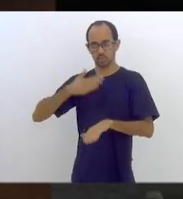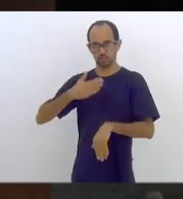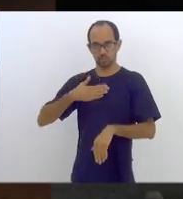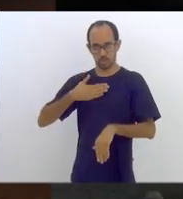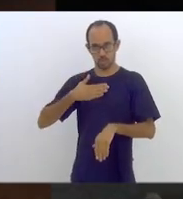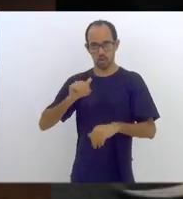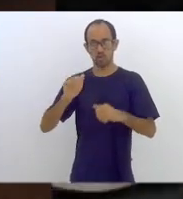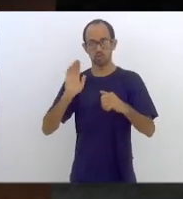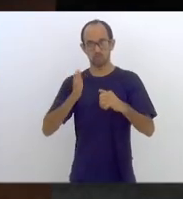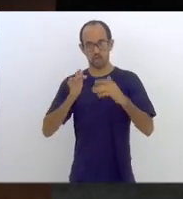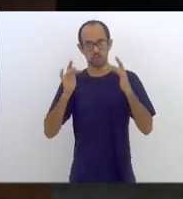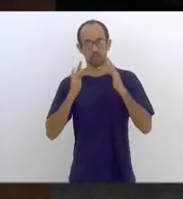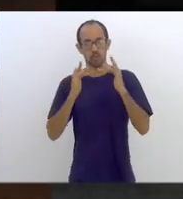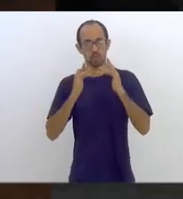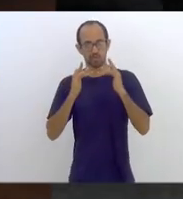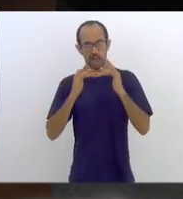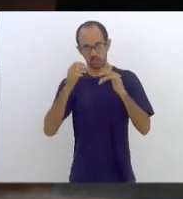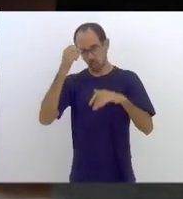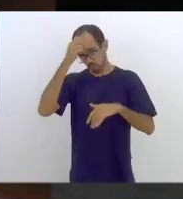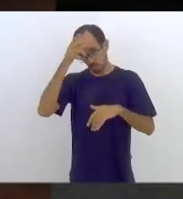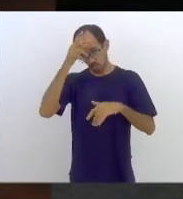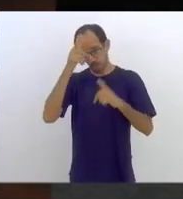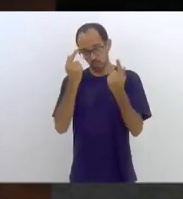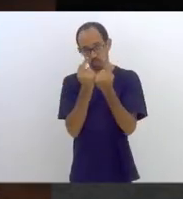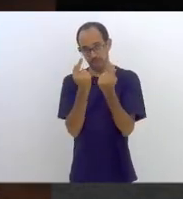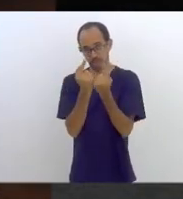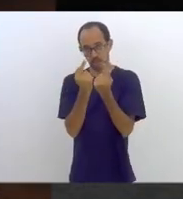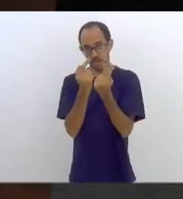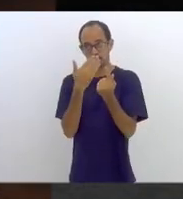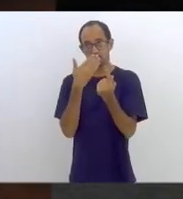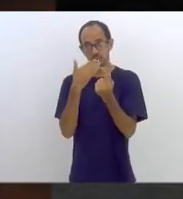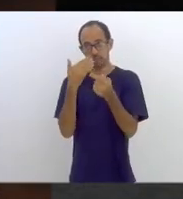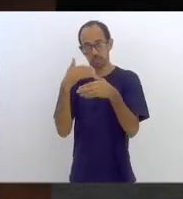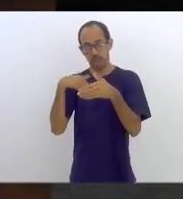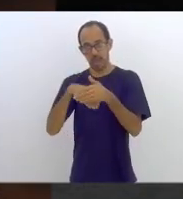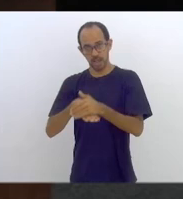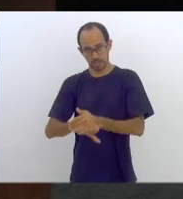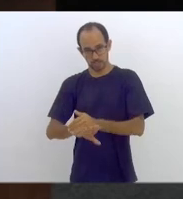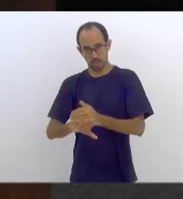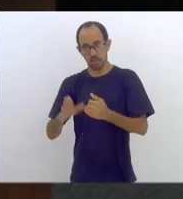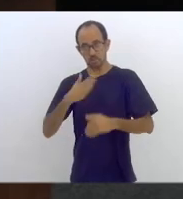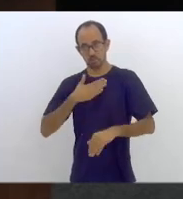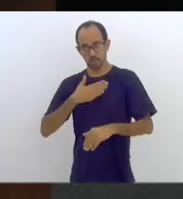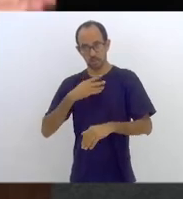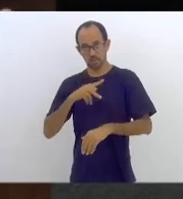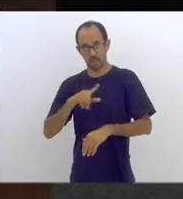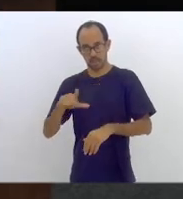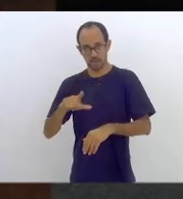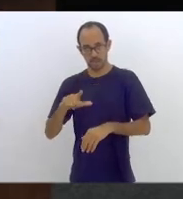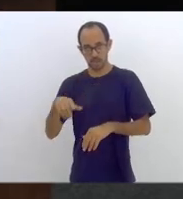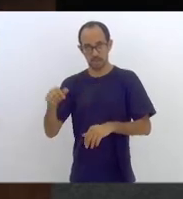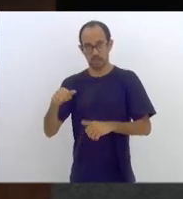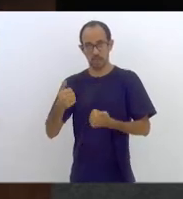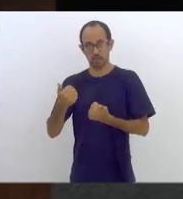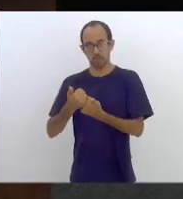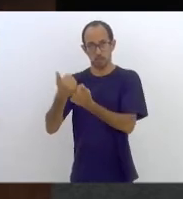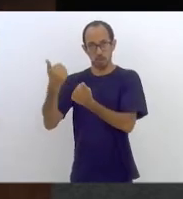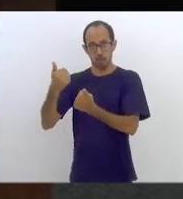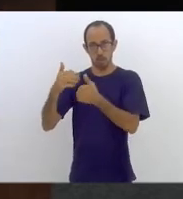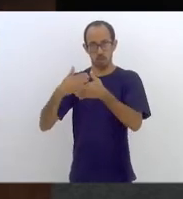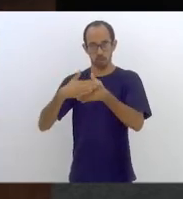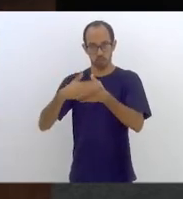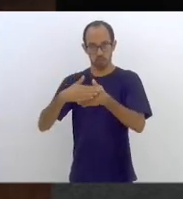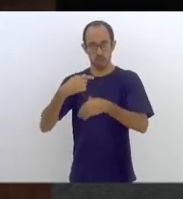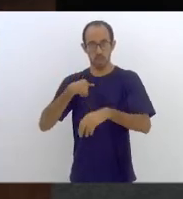entrei em contato com rena hoje prefeito de Magé eu arquivei pedia para arquivar o meu projeto ver qual todo o projeto cozini eu mesmo fiz